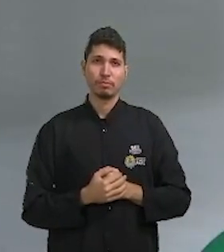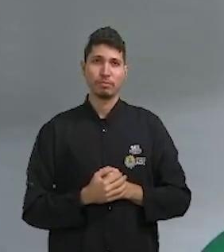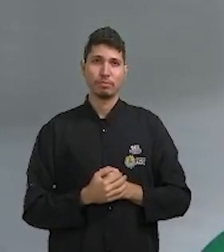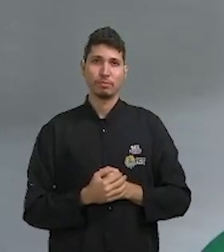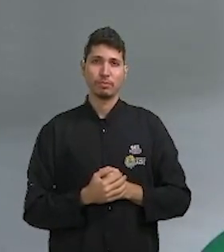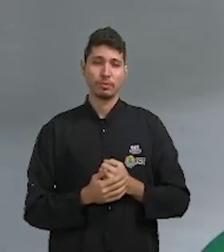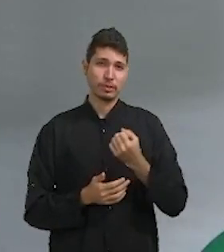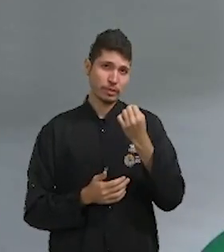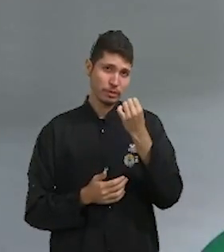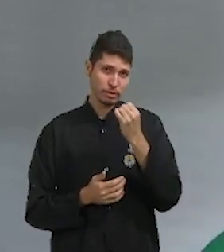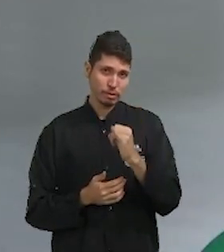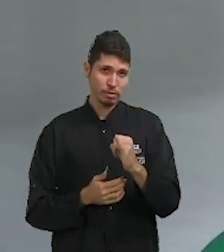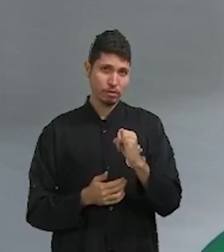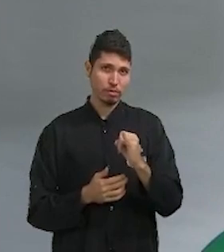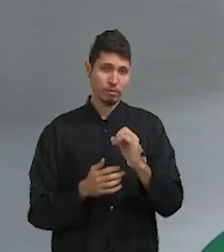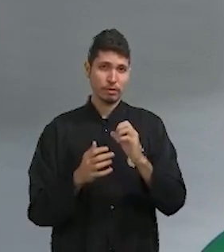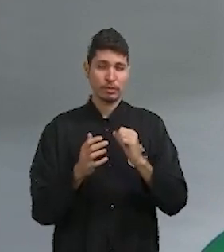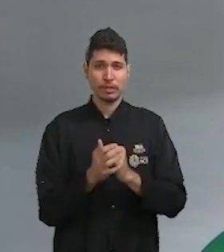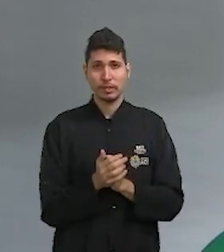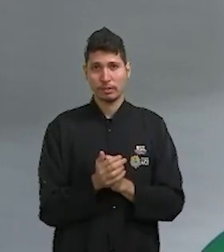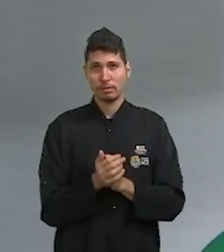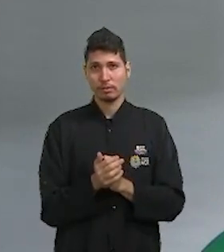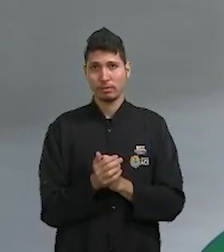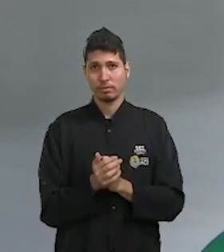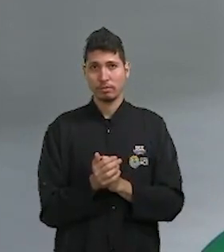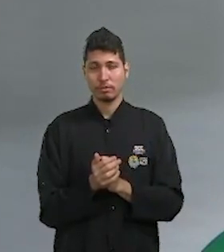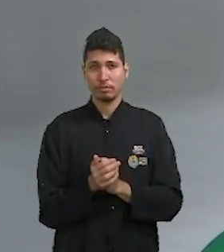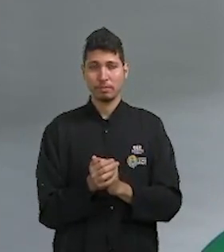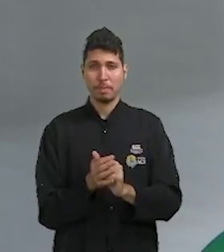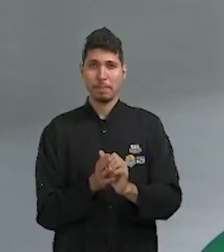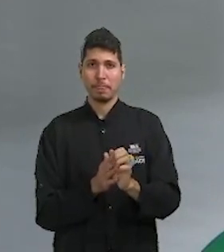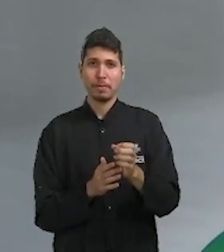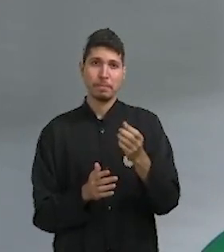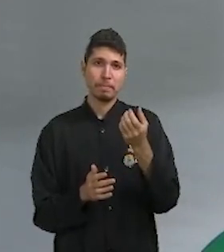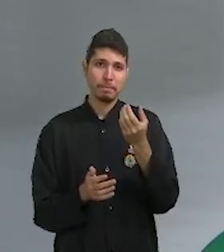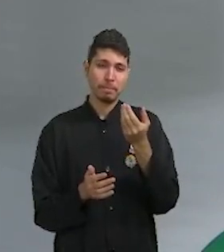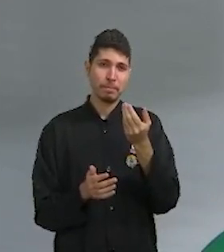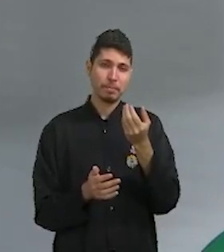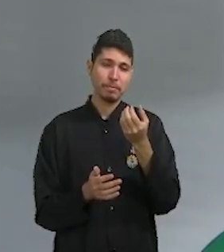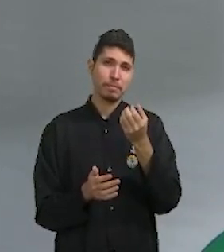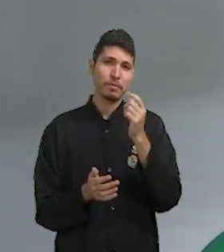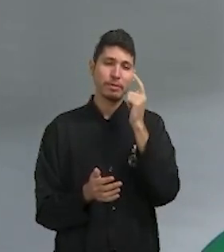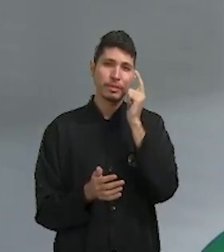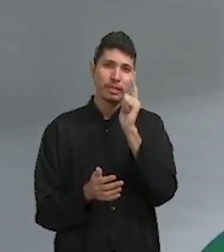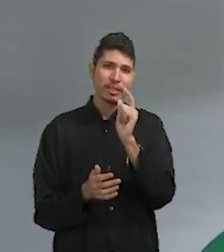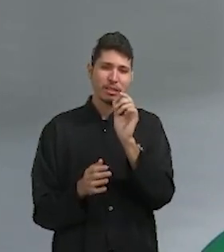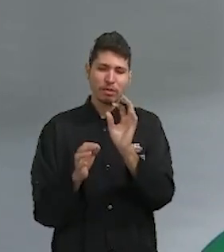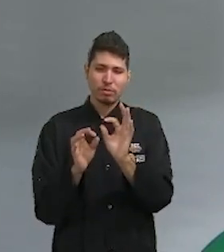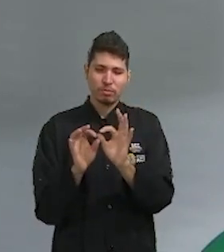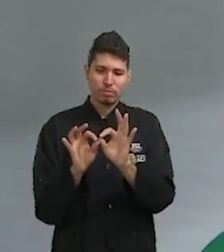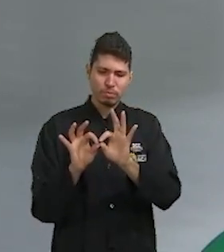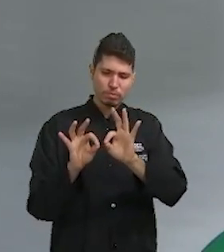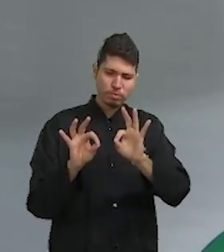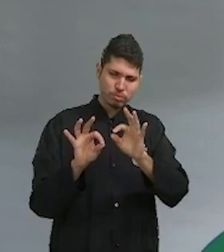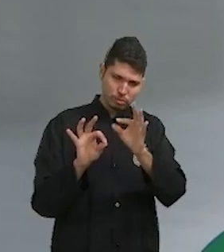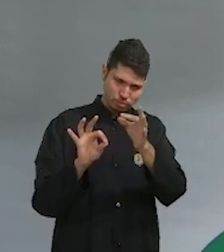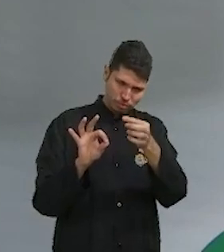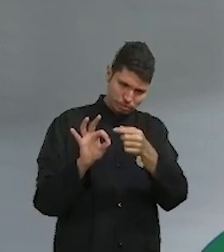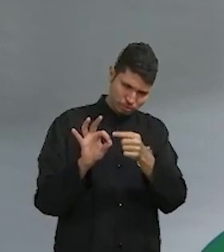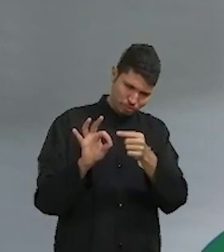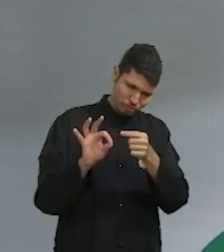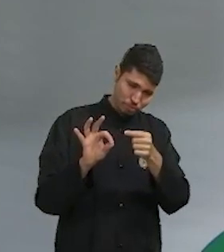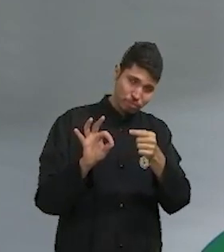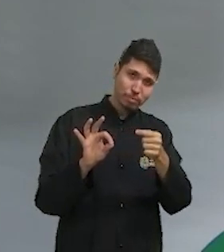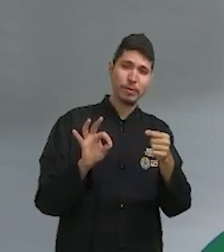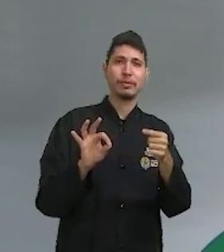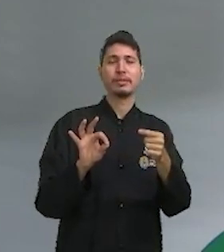muito longe de ganhar 5 elétrons, é mais fácil eles perderem 3 elétrons. Então, os